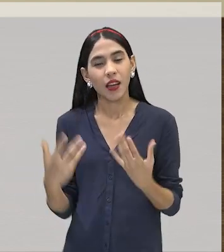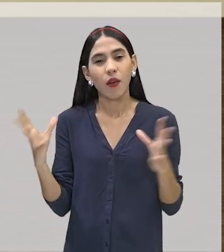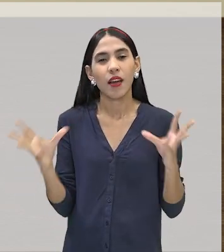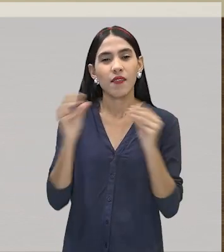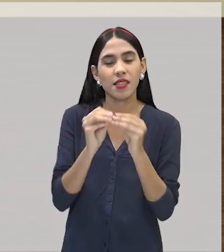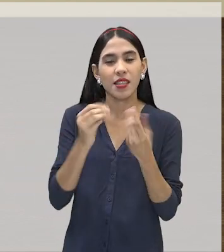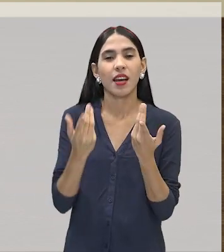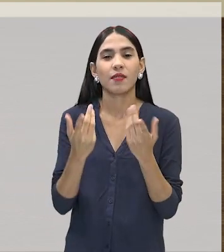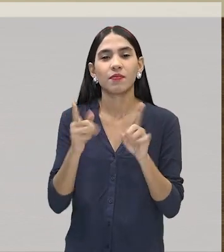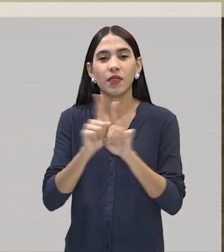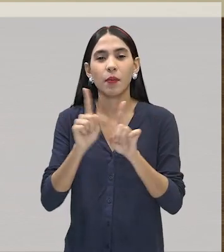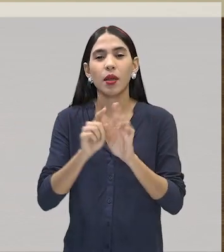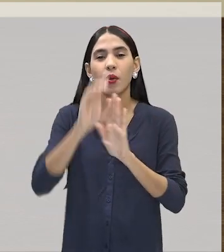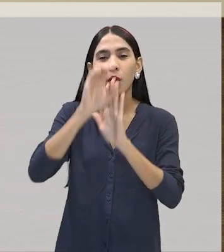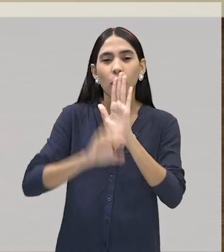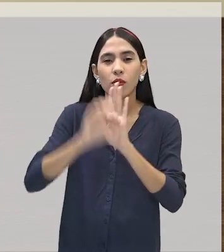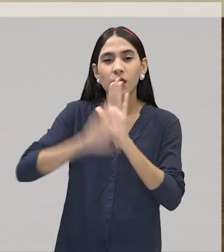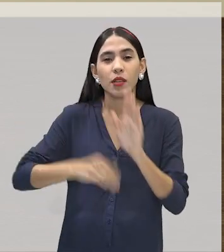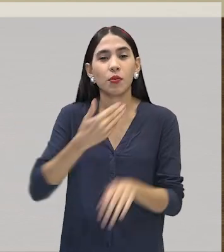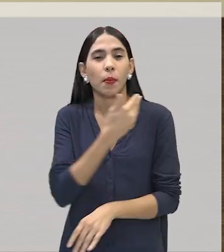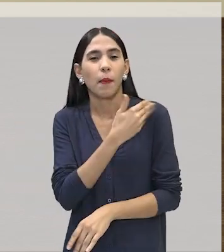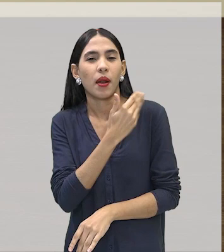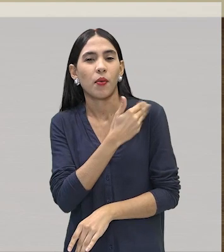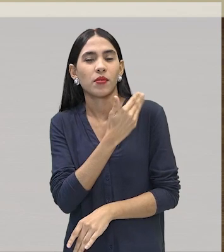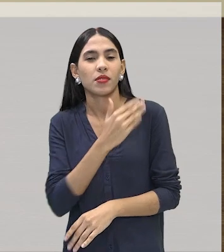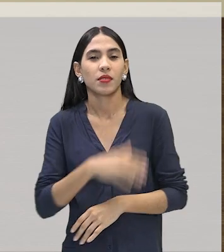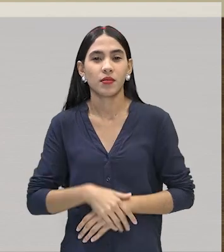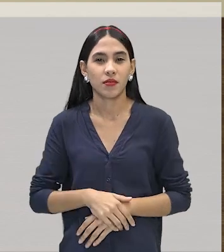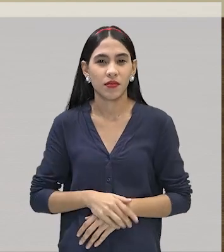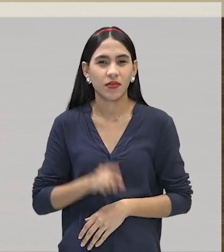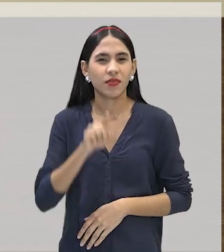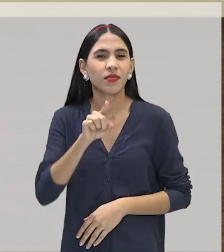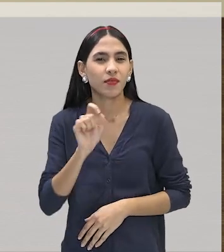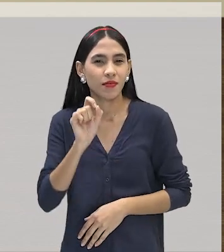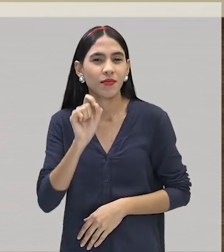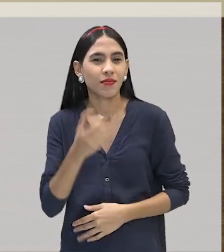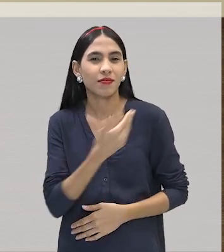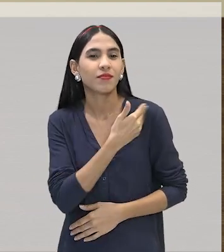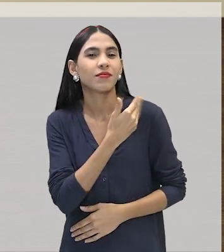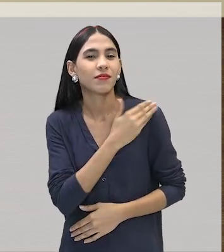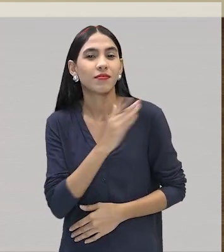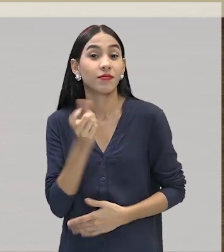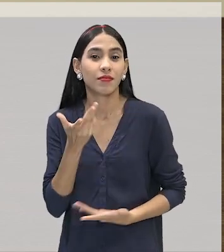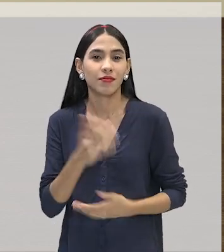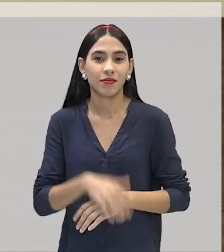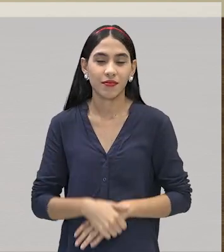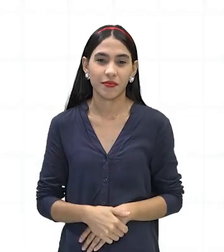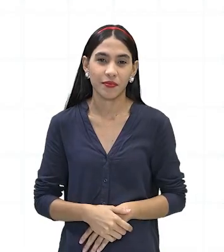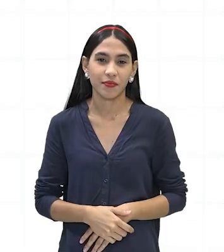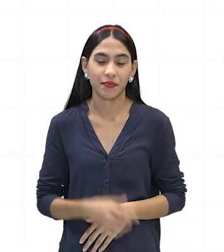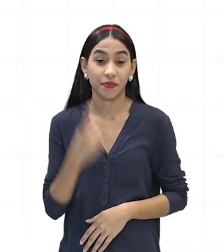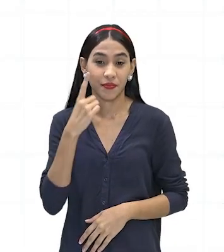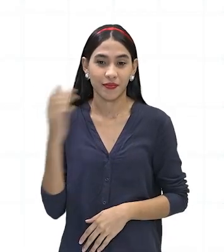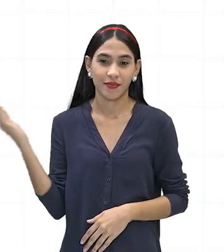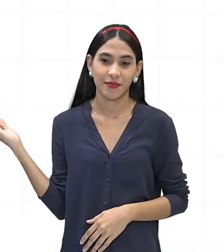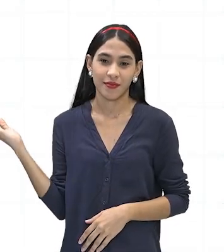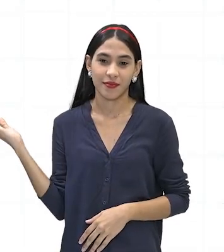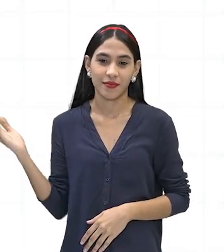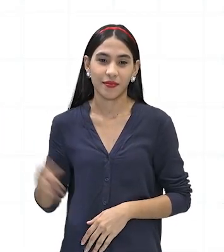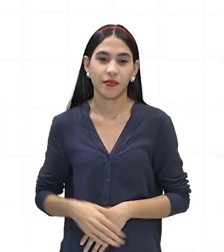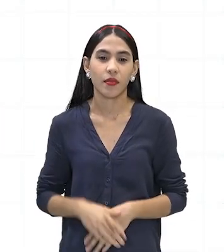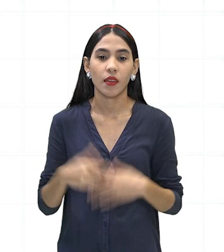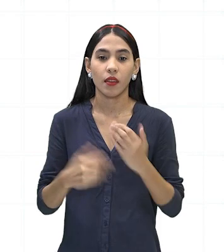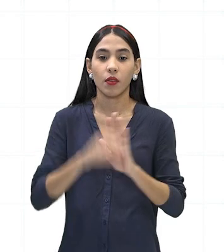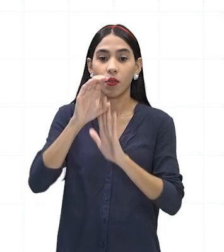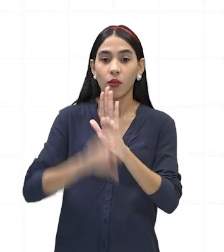pela definição de preconceito. E aí, o que seria o preconceito? Vejam aí. É um